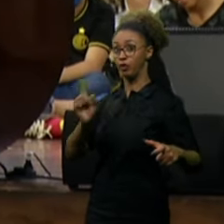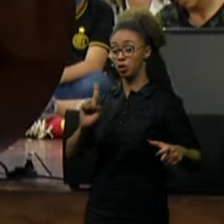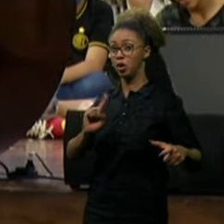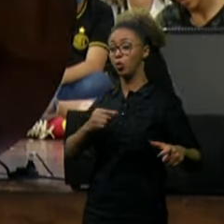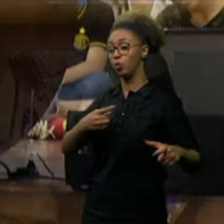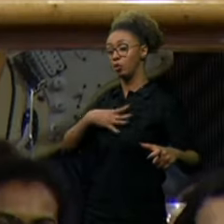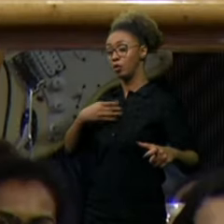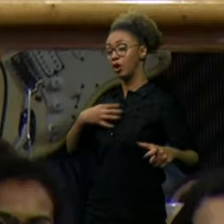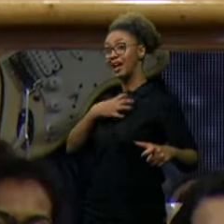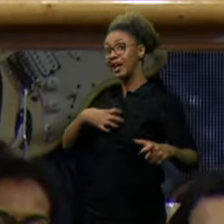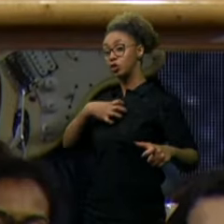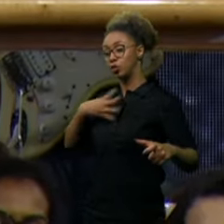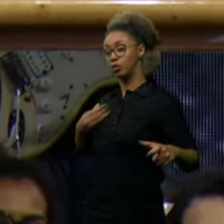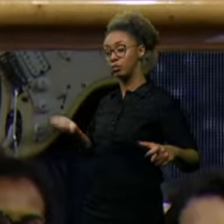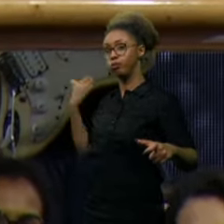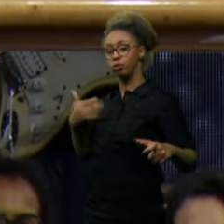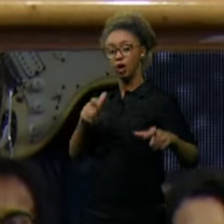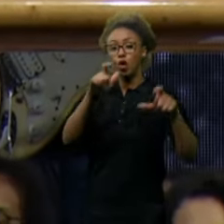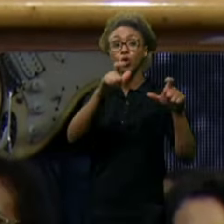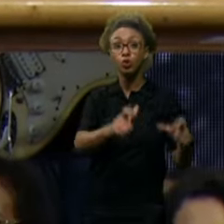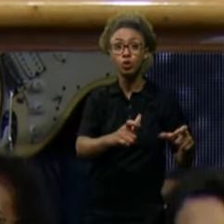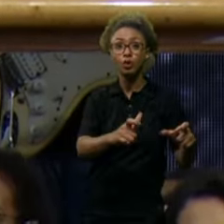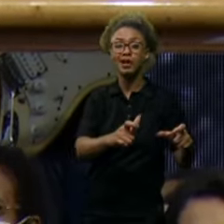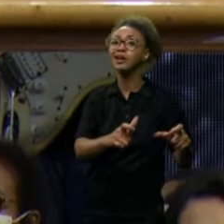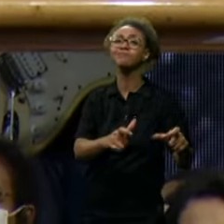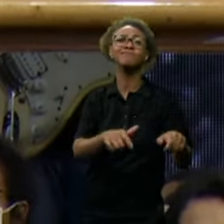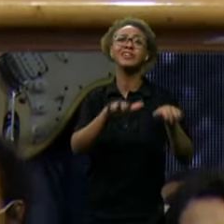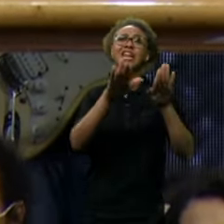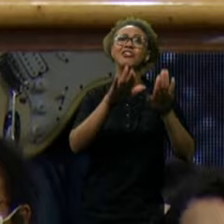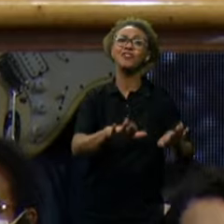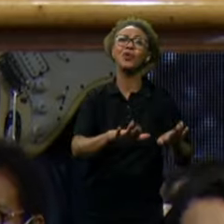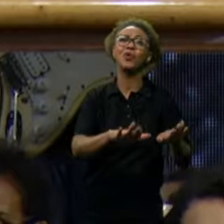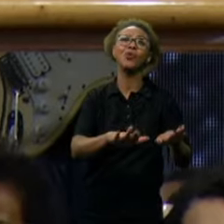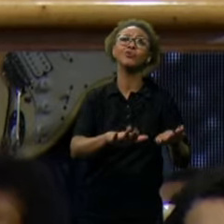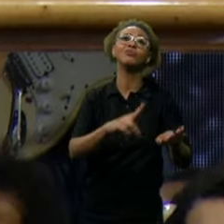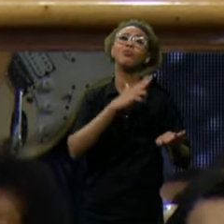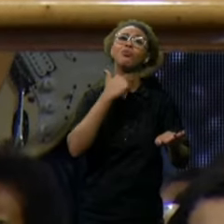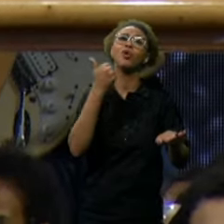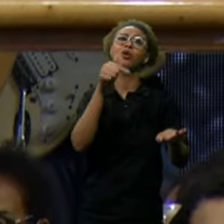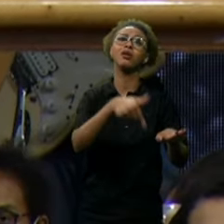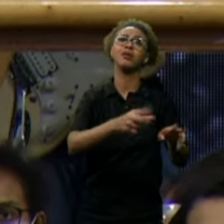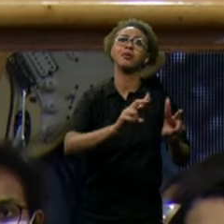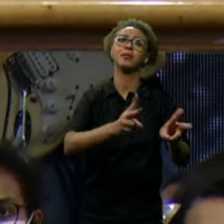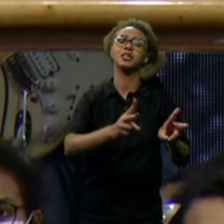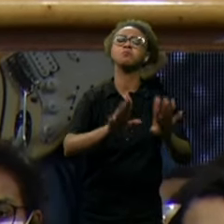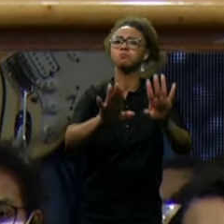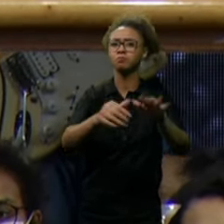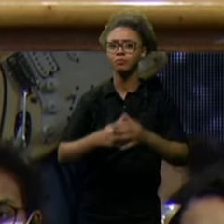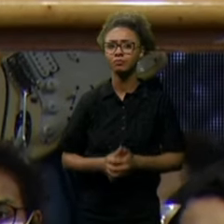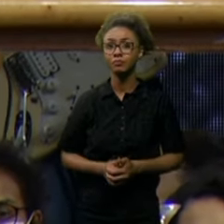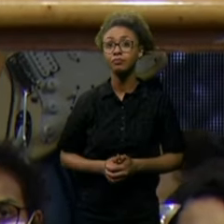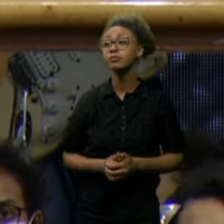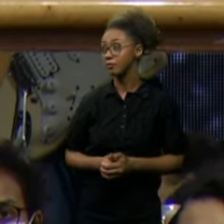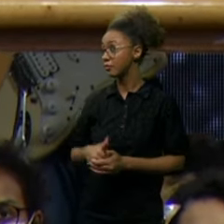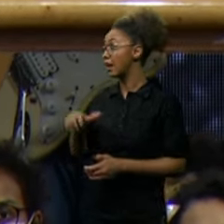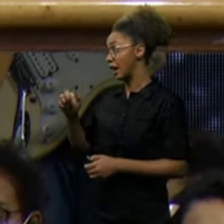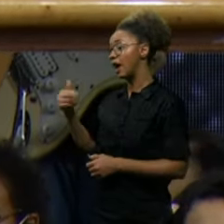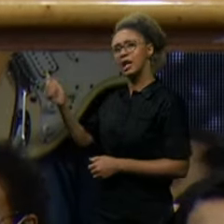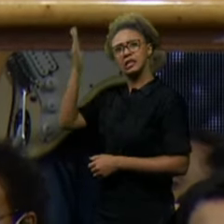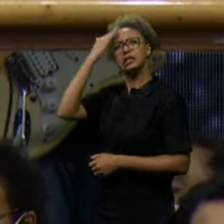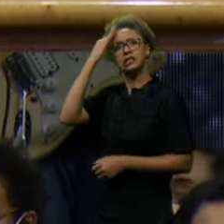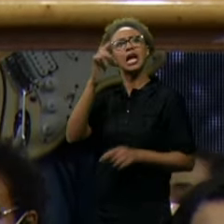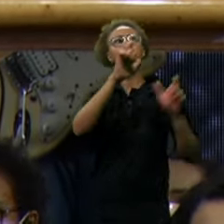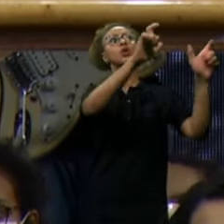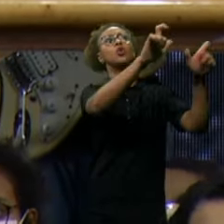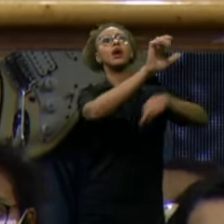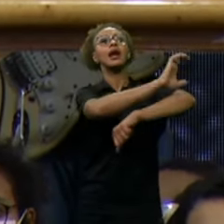ele acaba ficando lá e o texto diz que ele morre lá habita lá e morre lá então Responda para mim Ele sabe onde que ele ia chegar sim ou